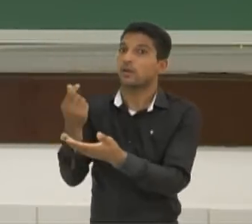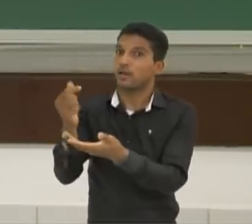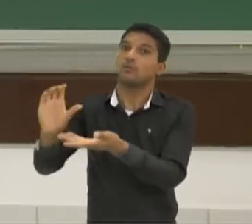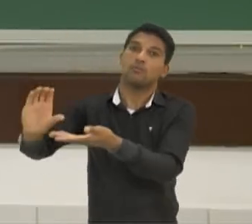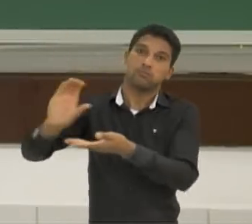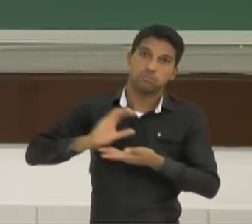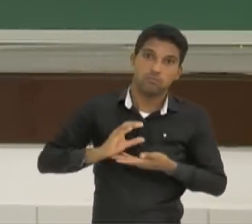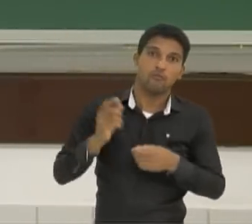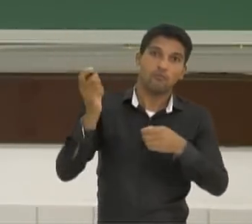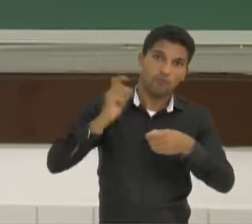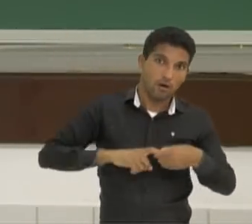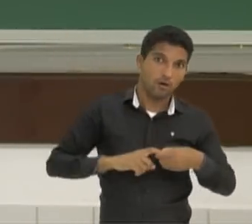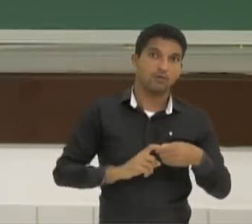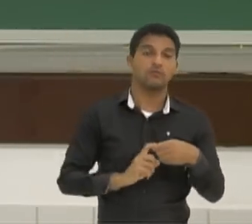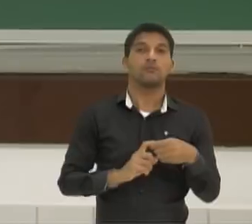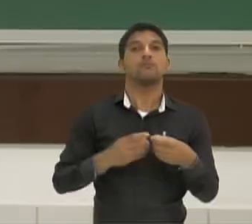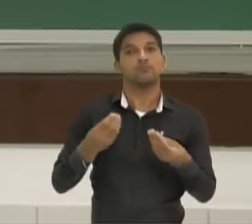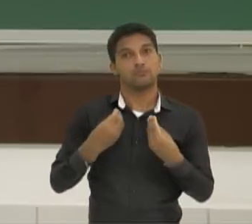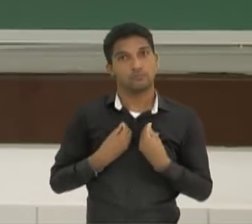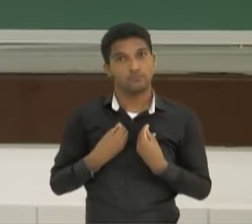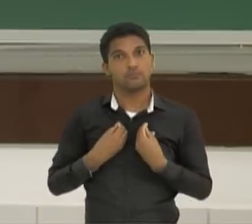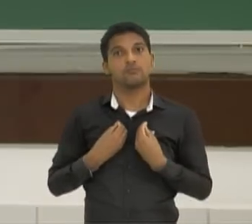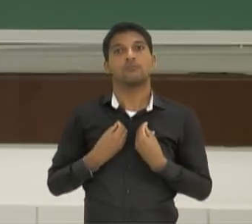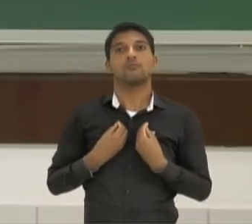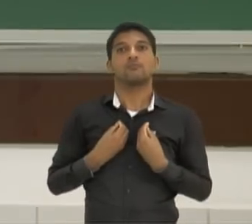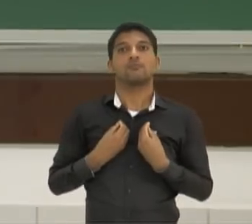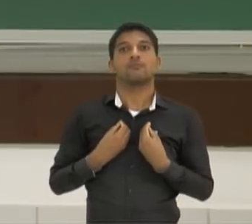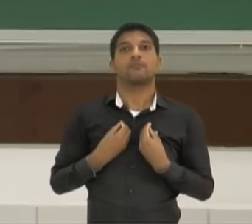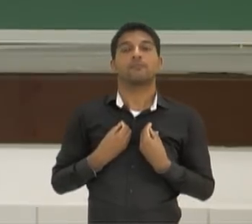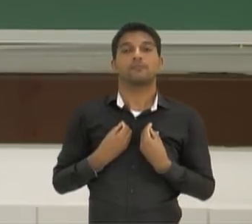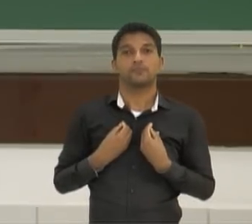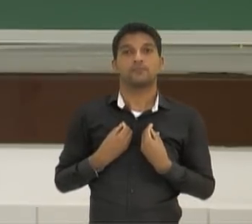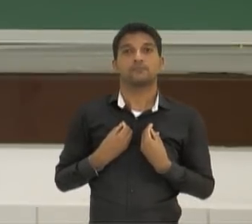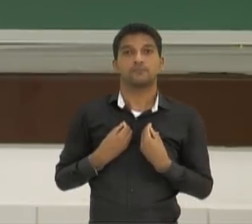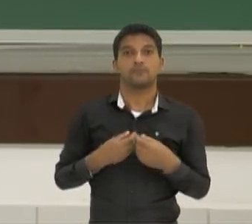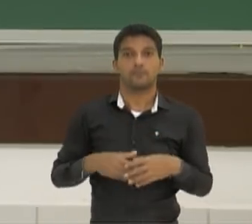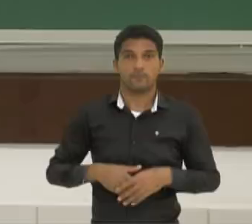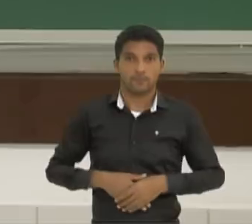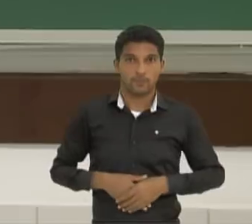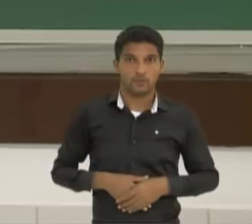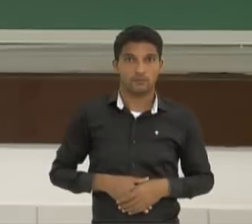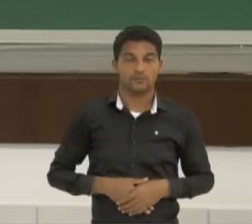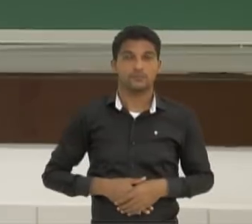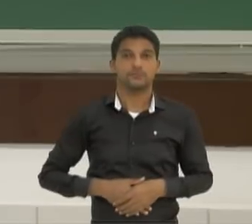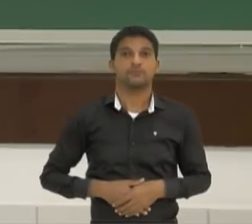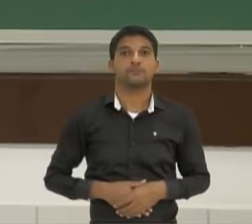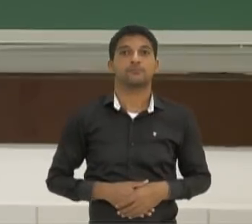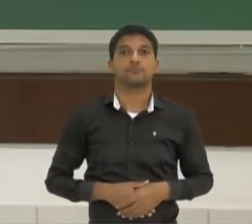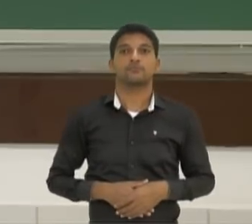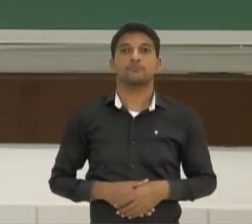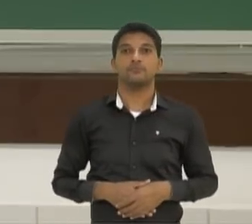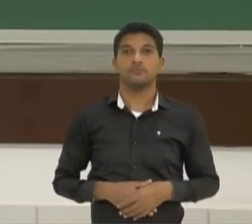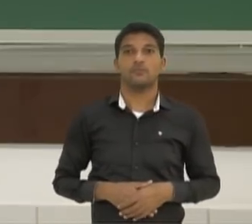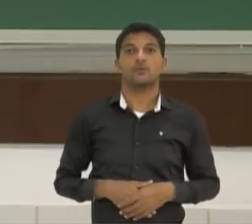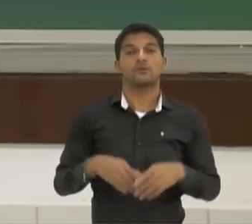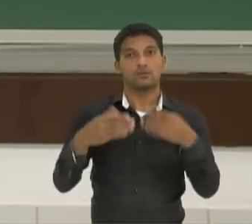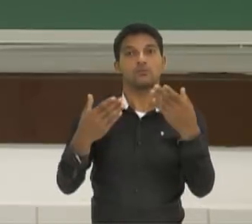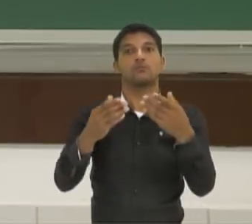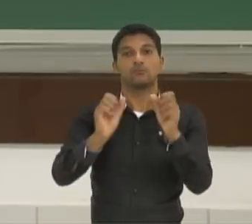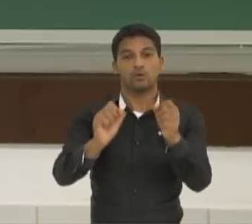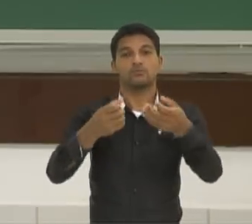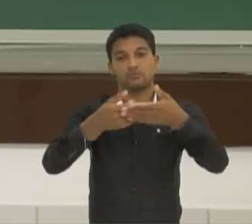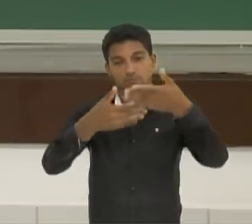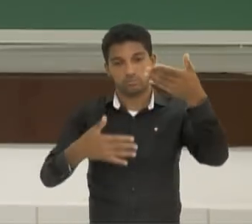esse valor gasto em função de fazer essa carta de reclamação e fazer com que ela chegue ao destinatário. Né? Então, tudo isso